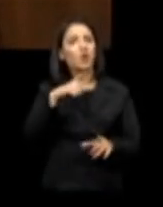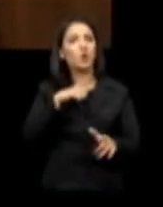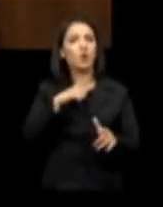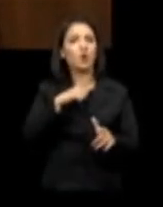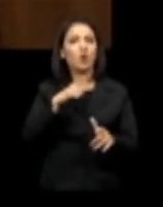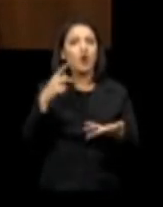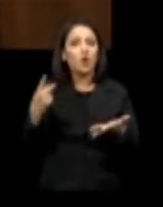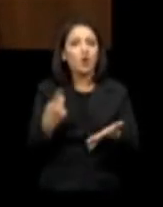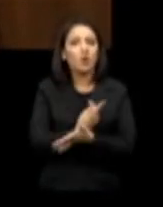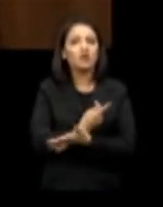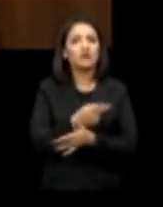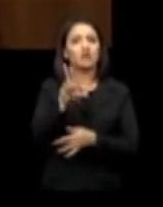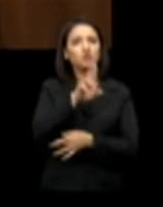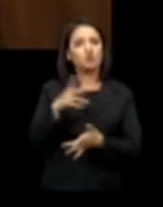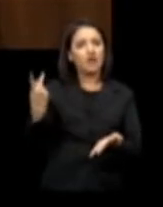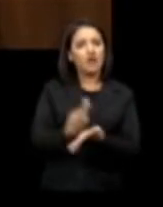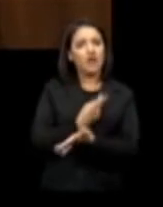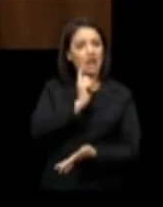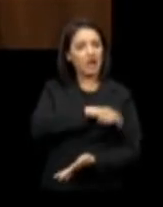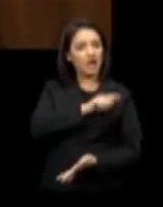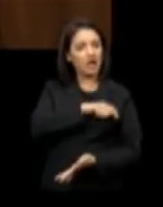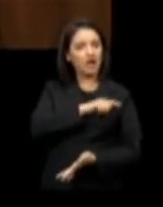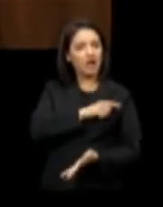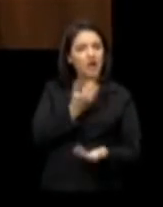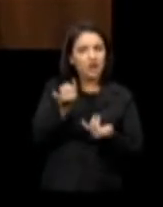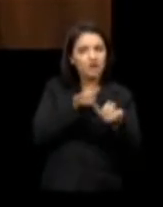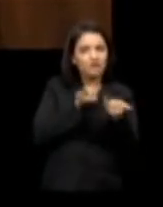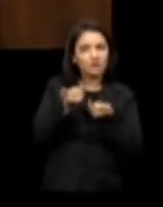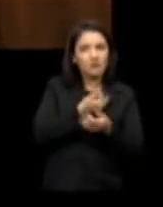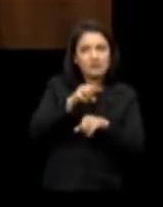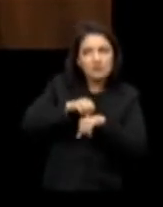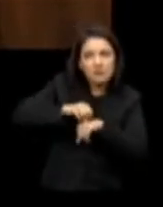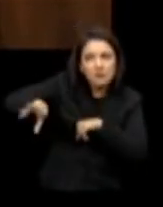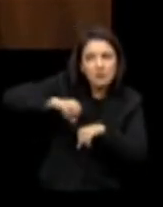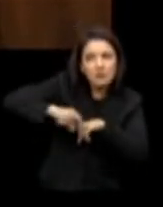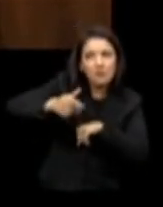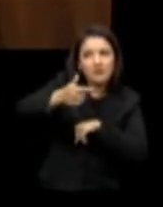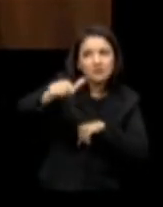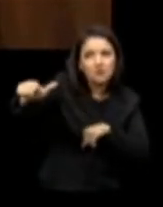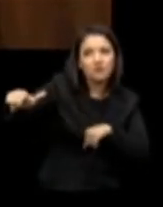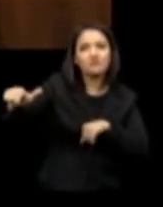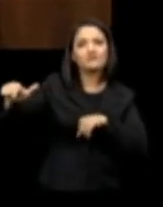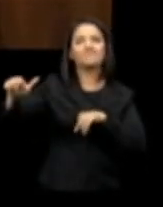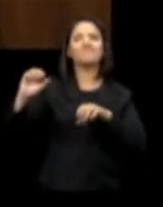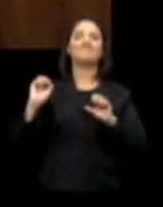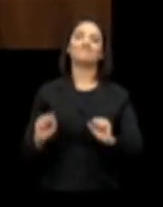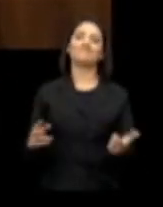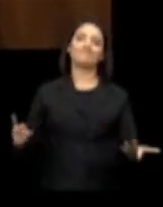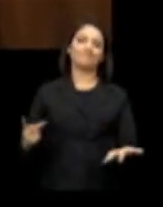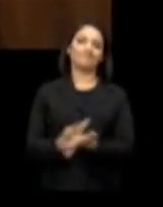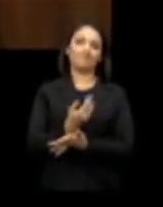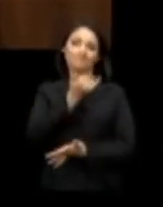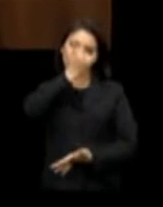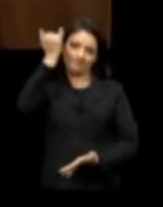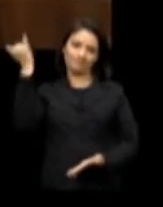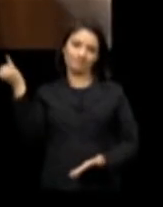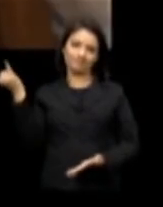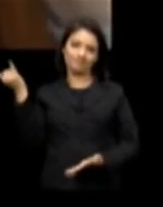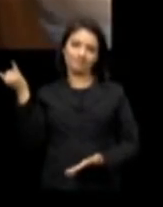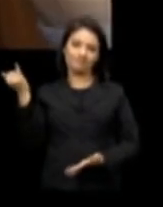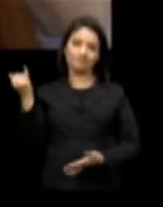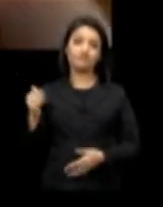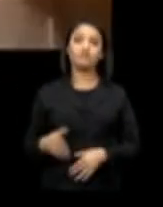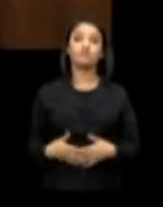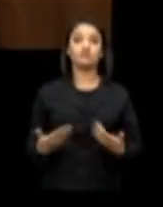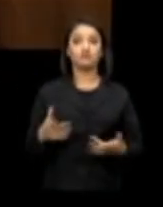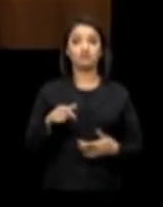e usos ilícitos de dados não podem ser, infelizmente, negligenciados. Neste ano,